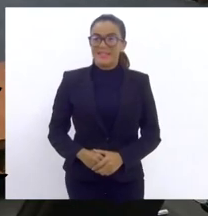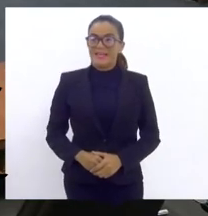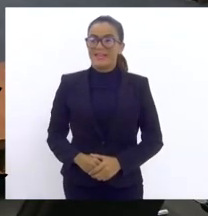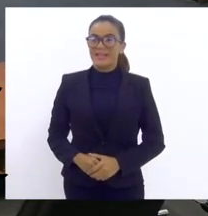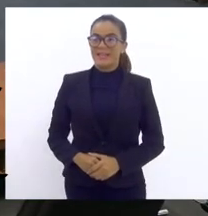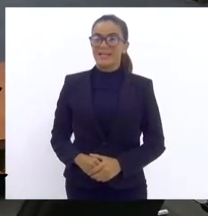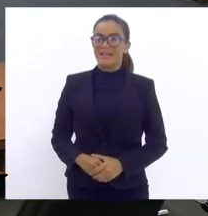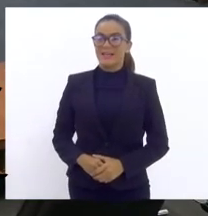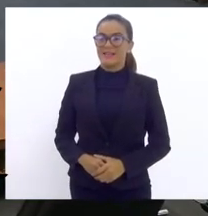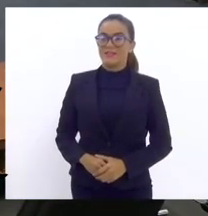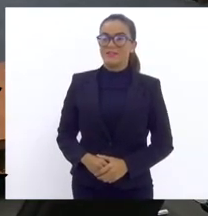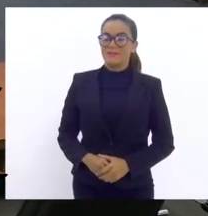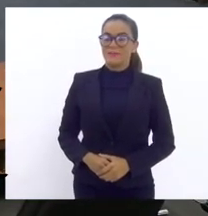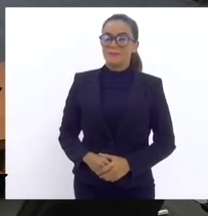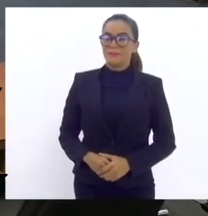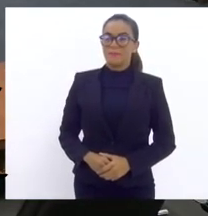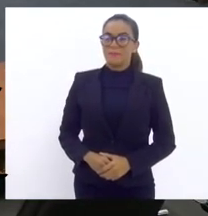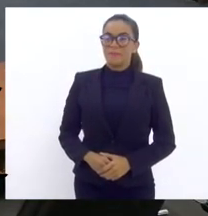Obrigado.